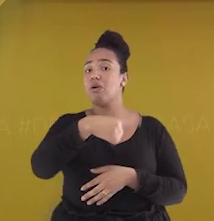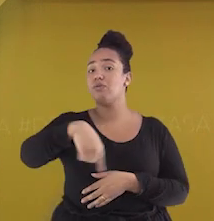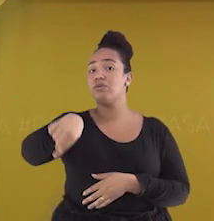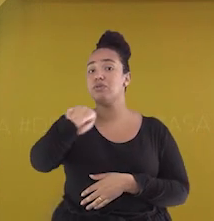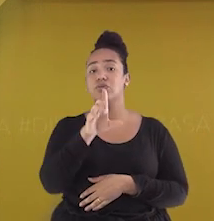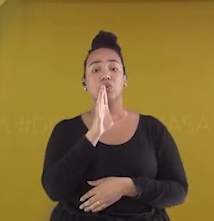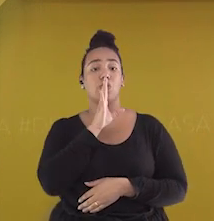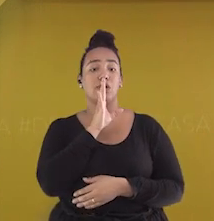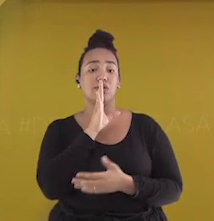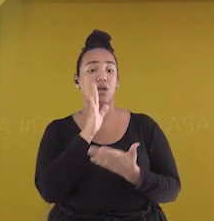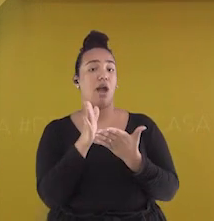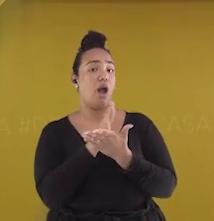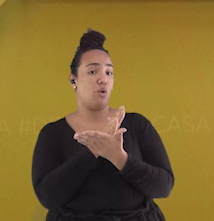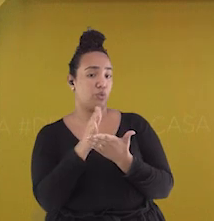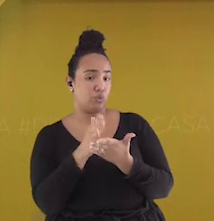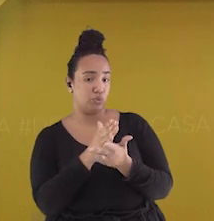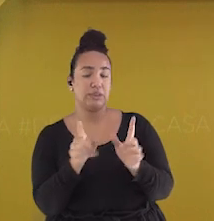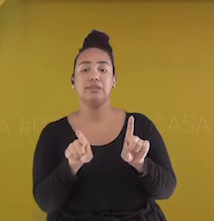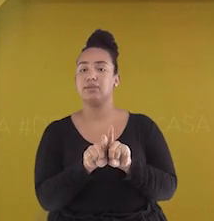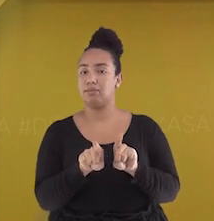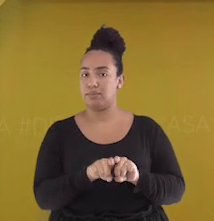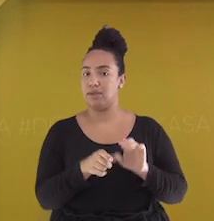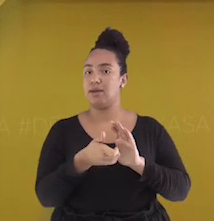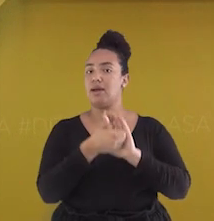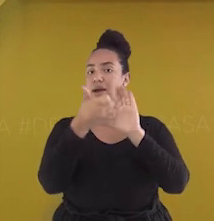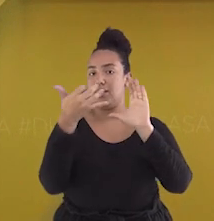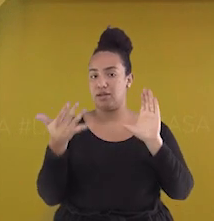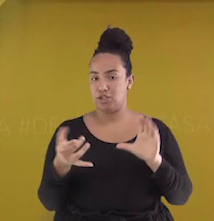alguns deles e suas características.